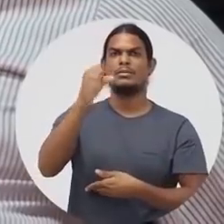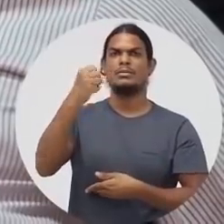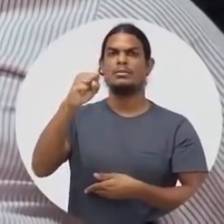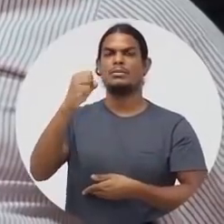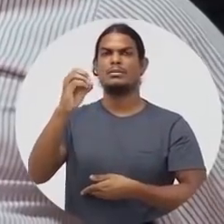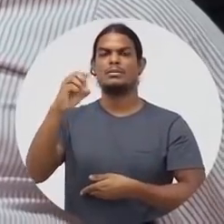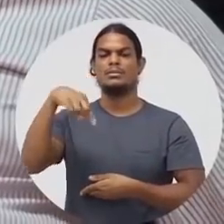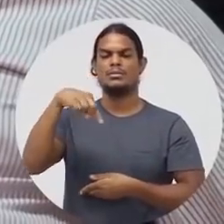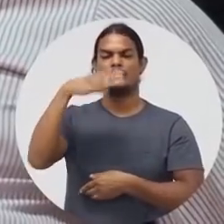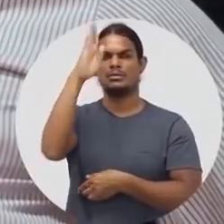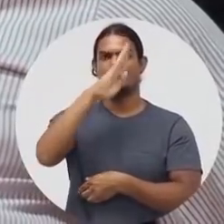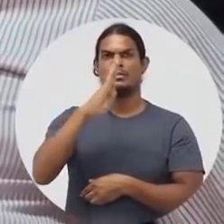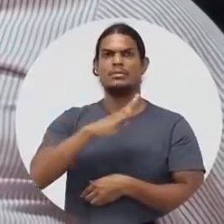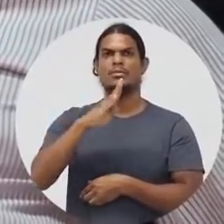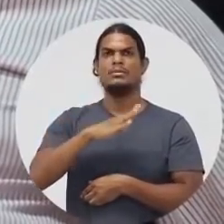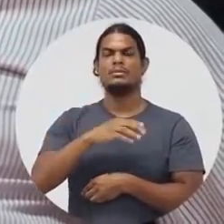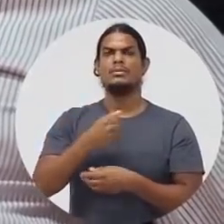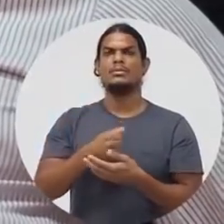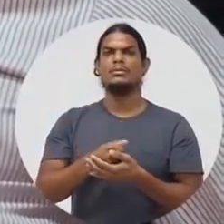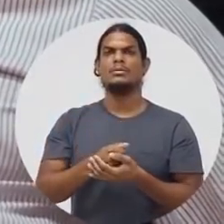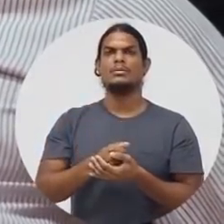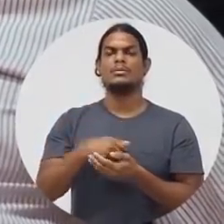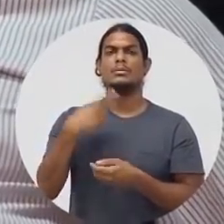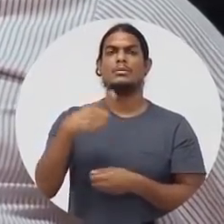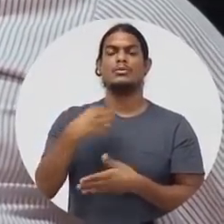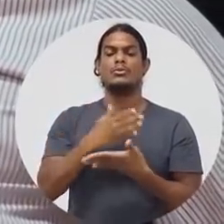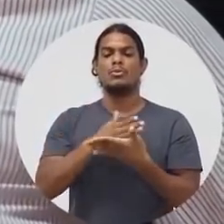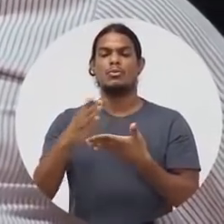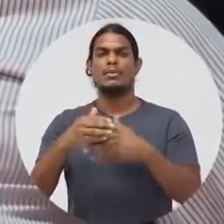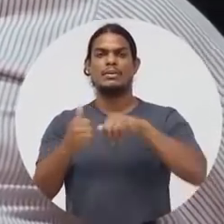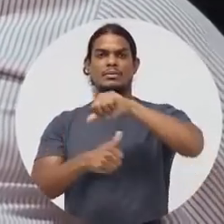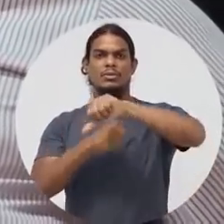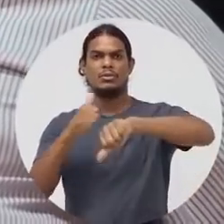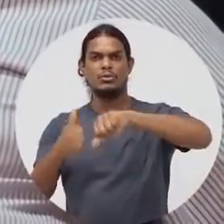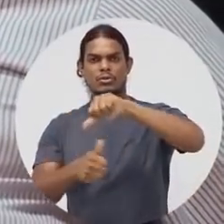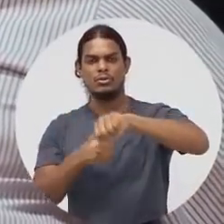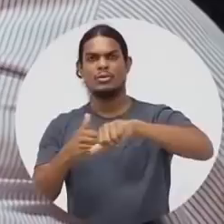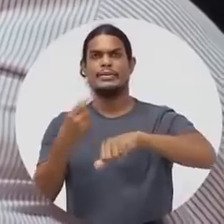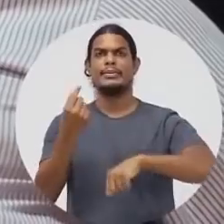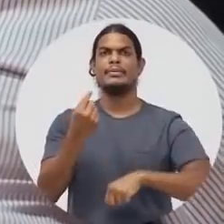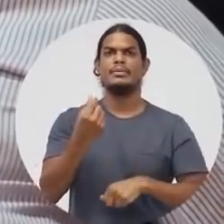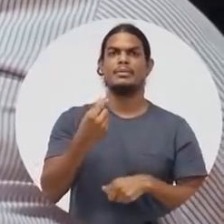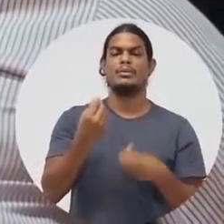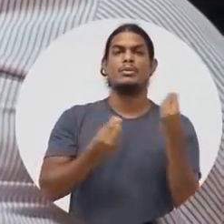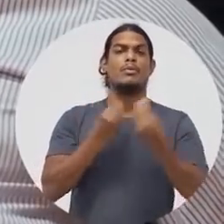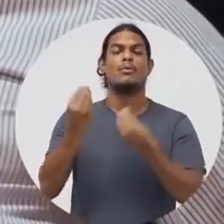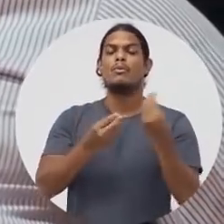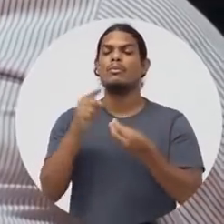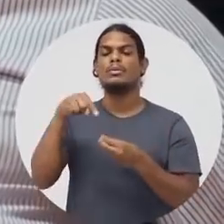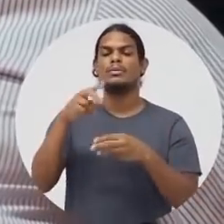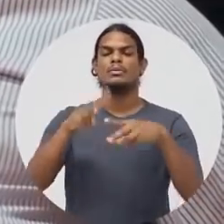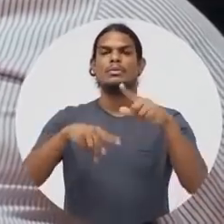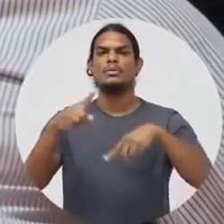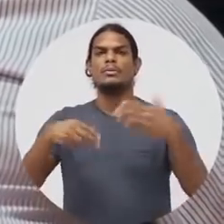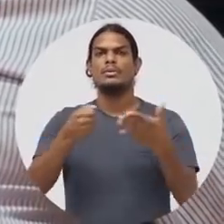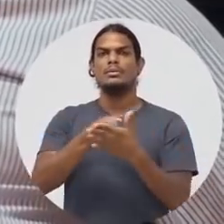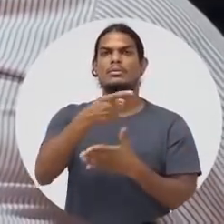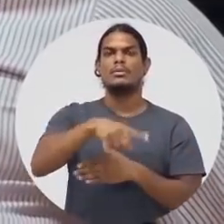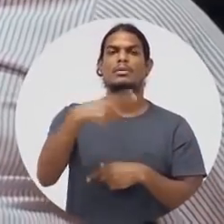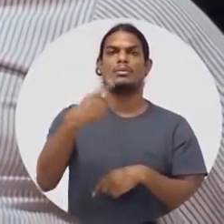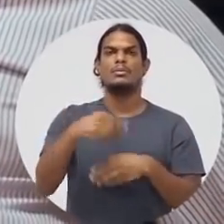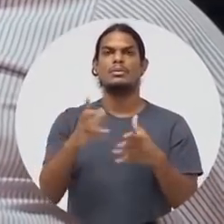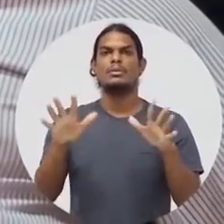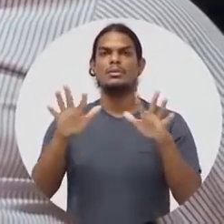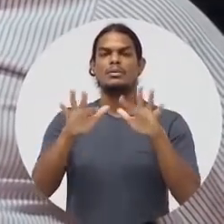venda, né? E a partir daí começa toda a tratativa de como será pago esse produto. Então, depois que a gente fecha a